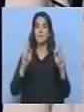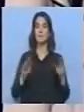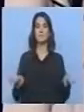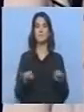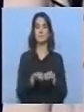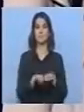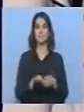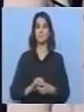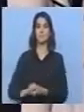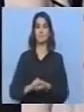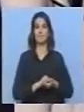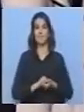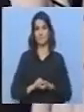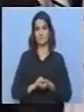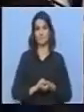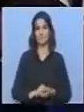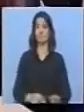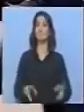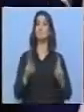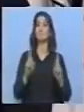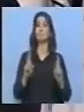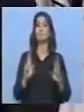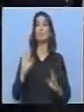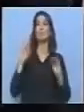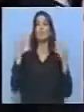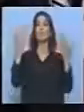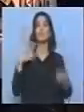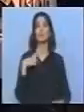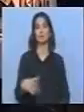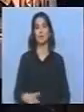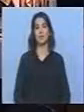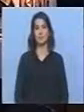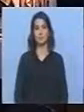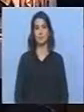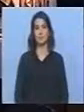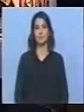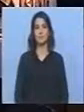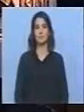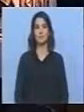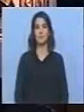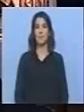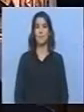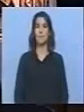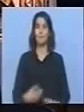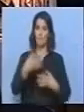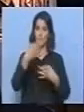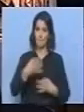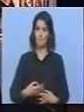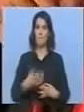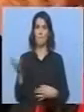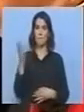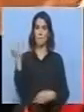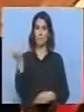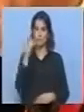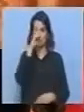igualdade, solidariedade. Esperança no futuro de Portugal. Num tom mais institucional, relembrou o